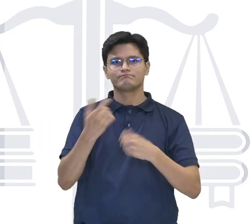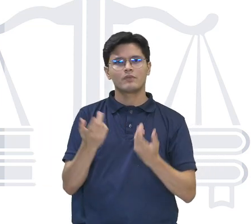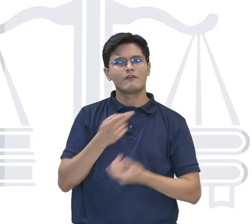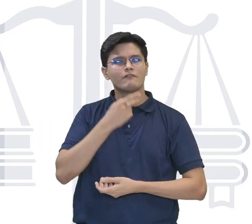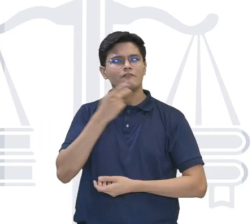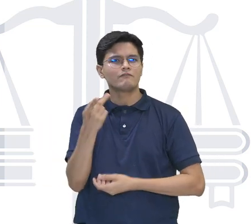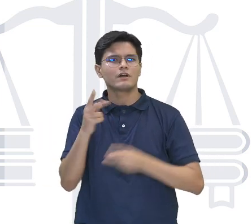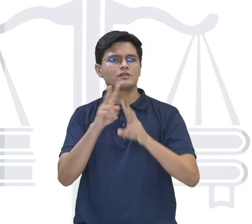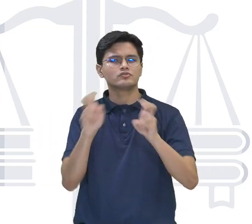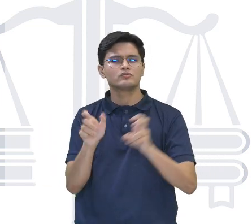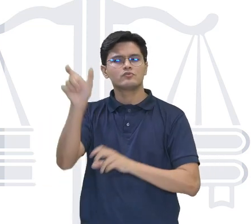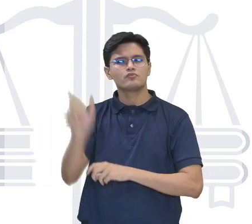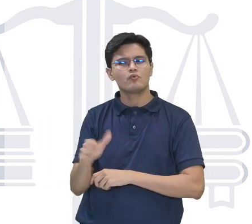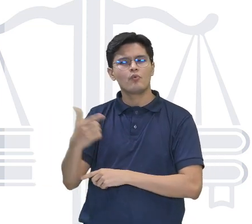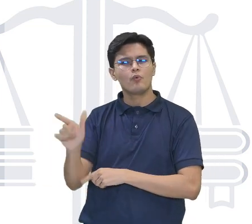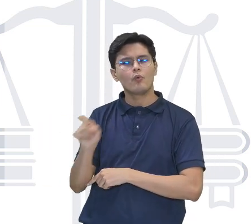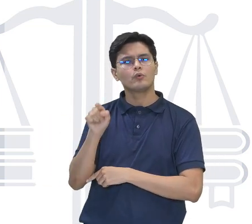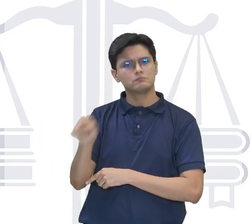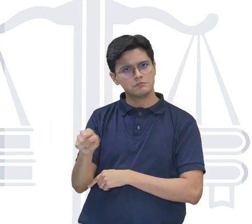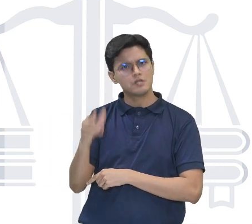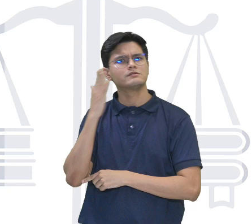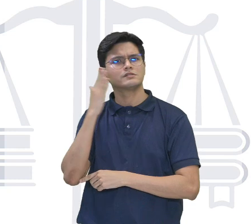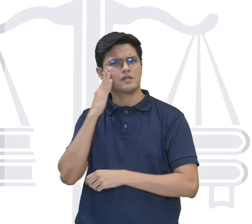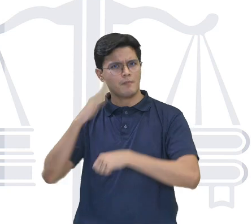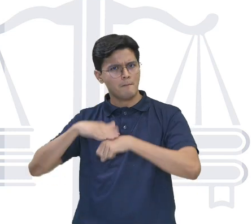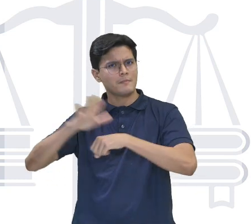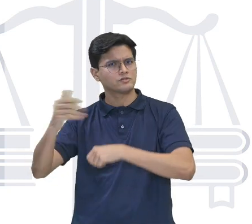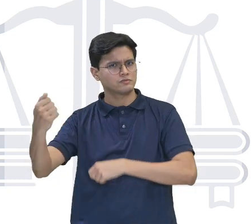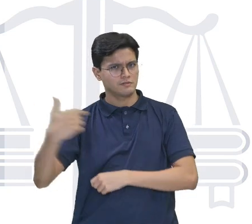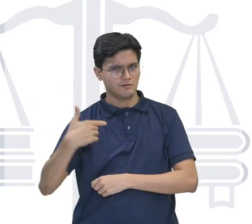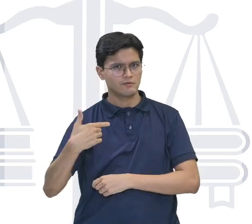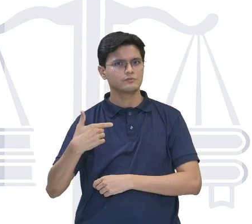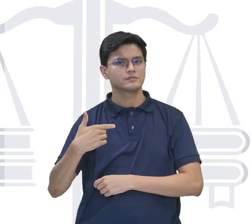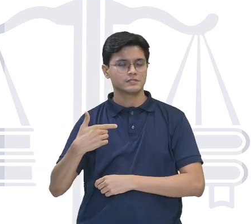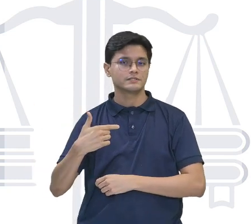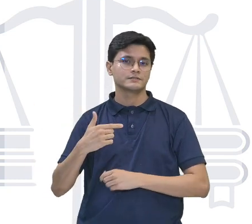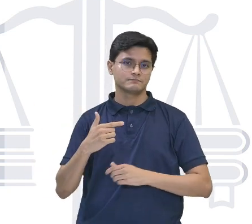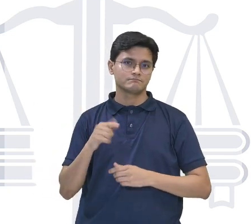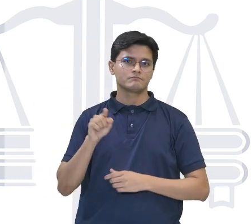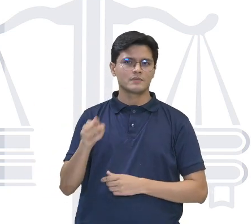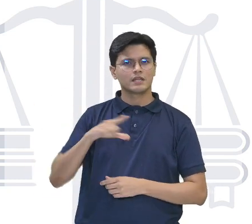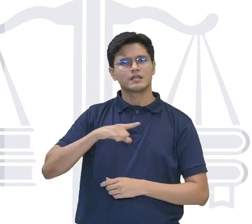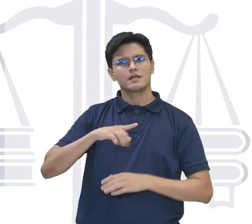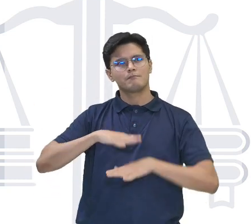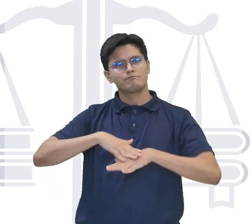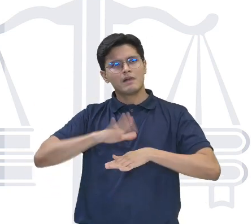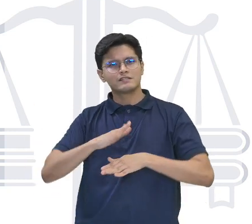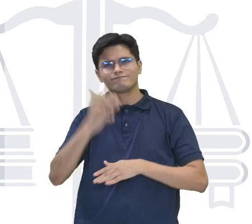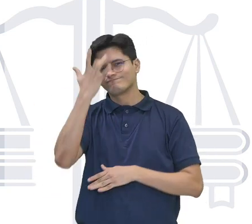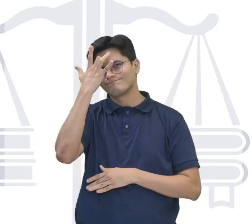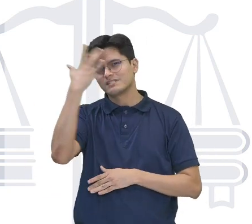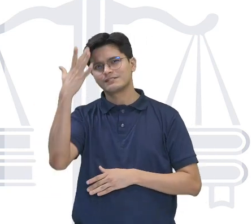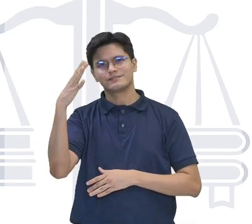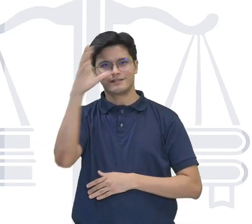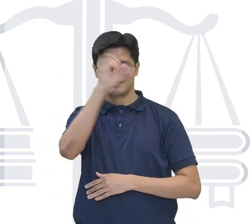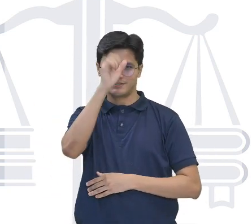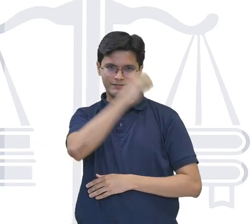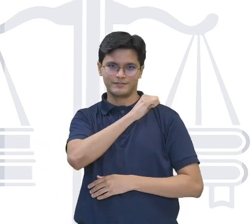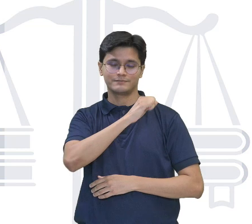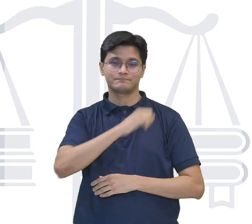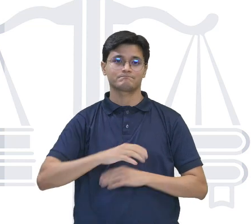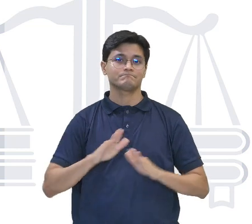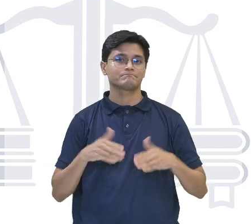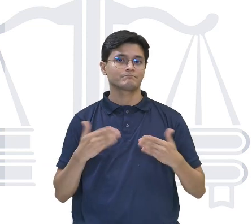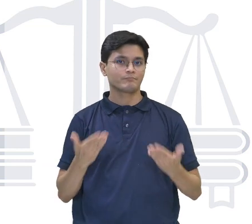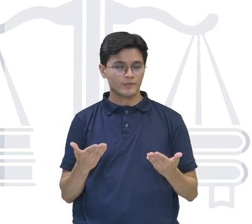do outro, que ele acha que sabe mais matemática, que tem mais facilidade, entre outros. Então,